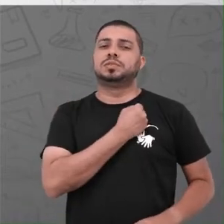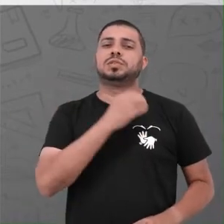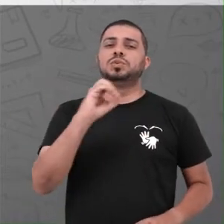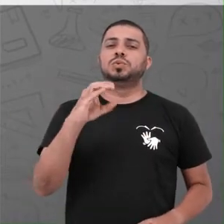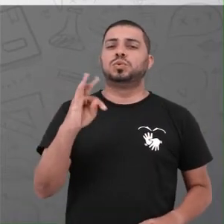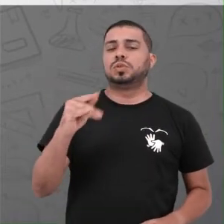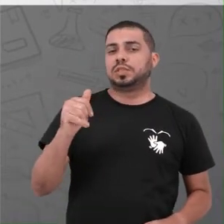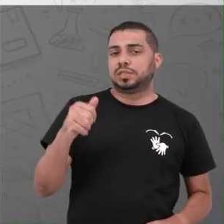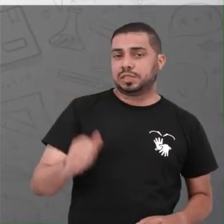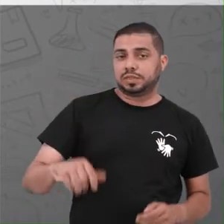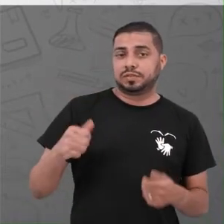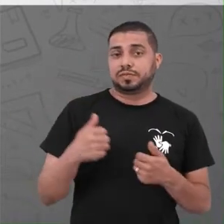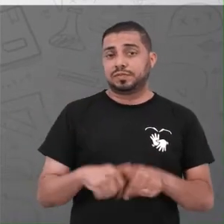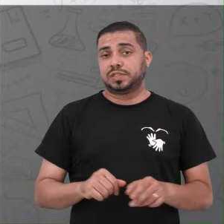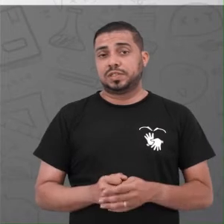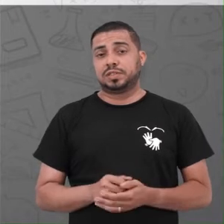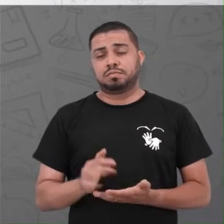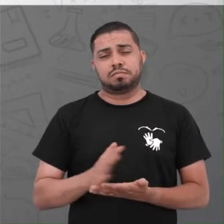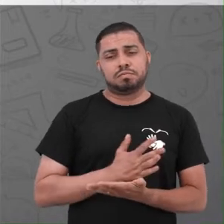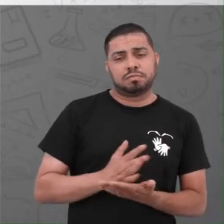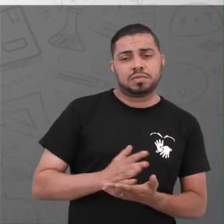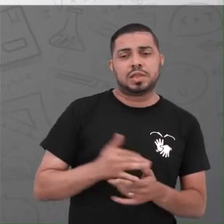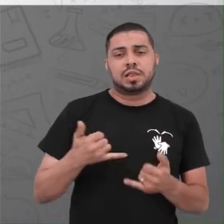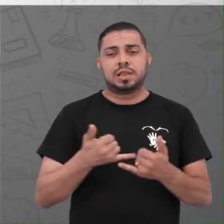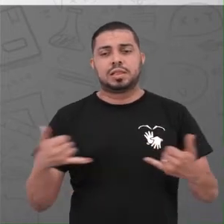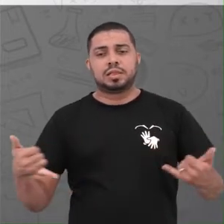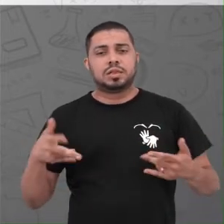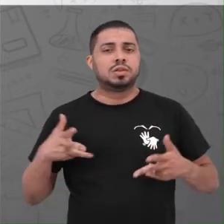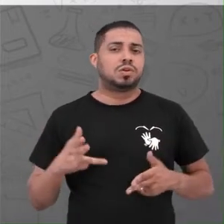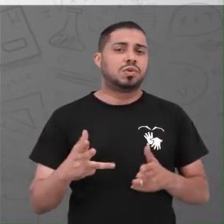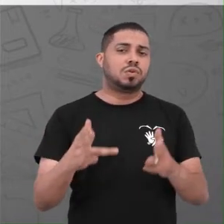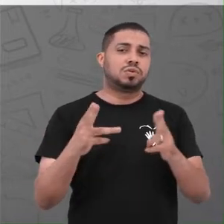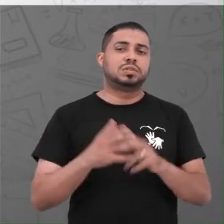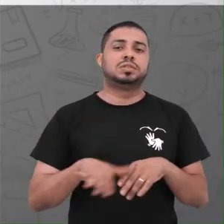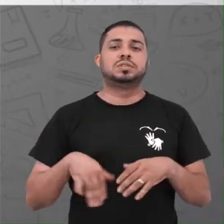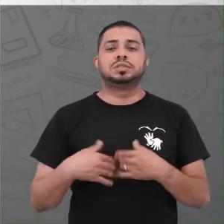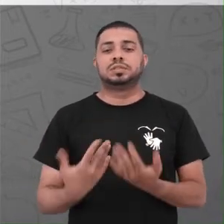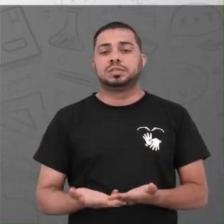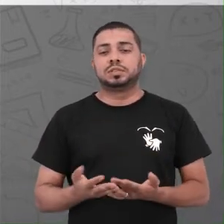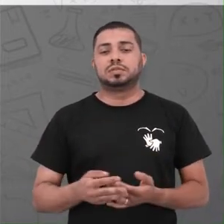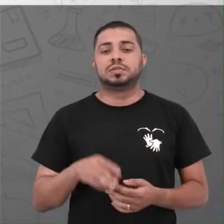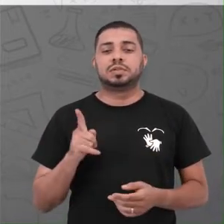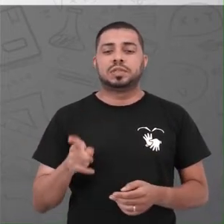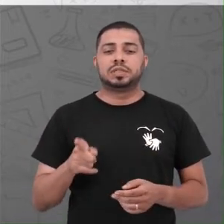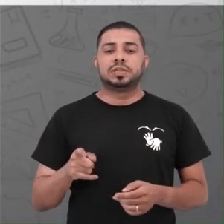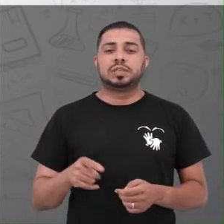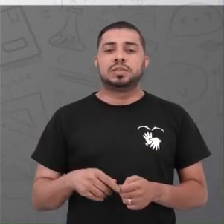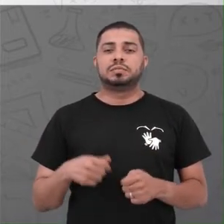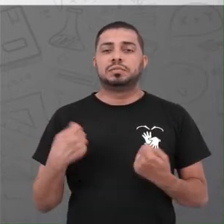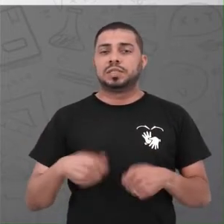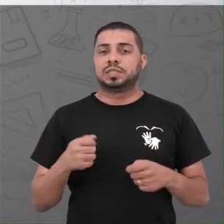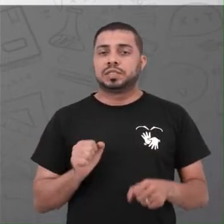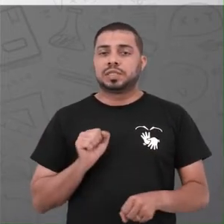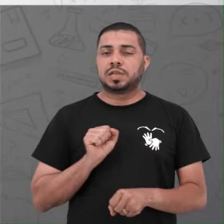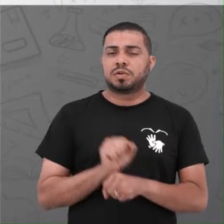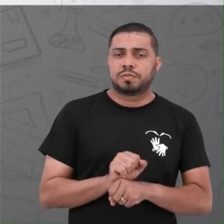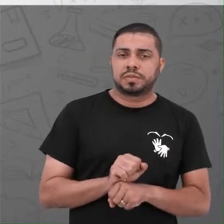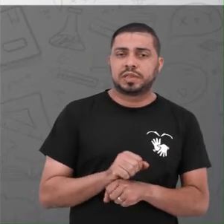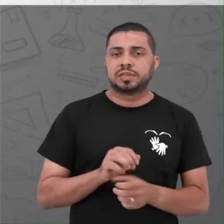ele fique ali entre a linha de cota. Então, nesse caso, a linha ela deve ser interrompida e o